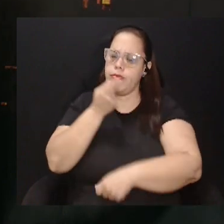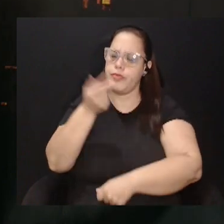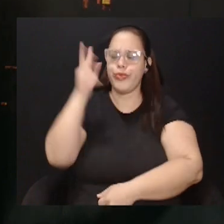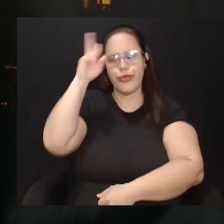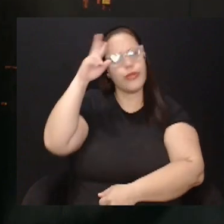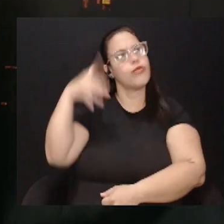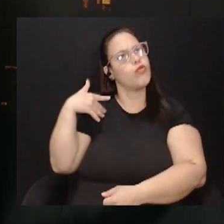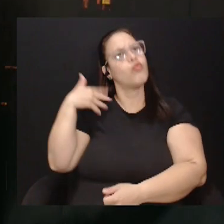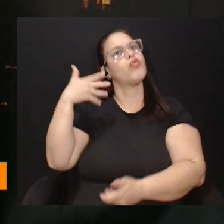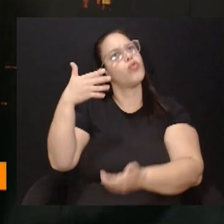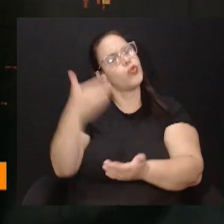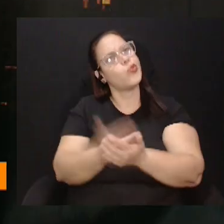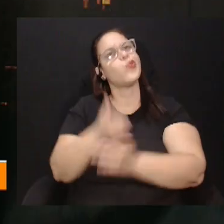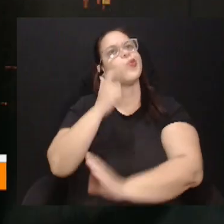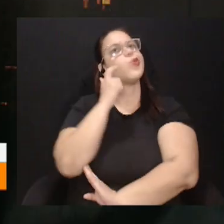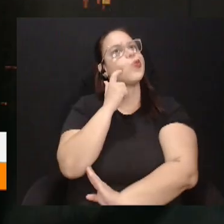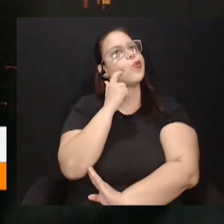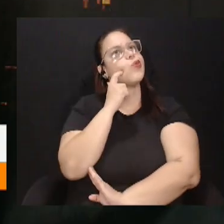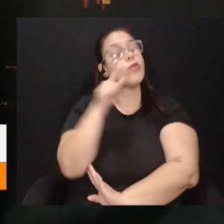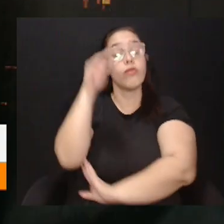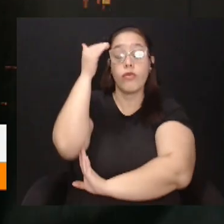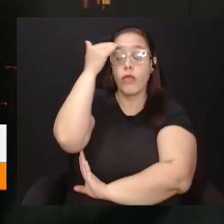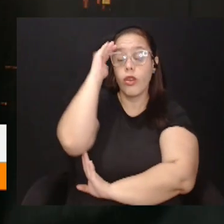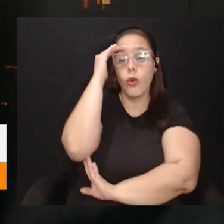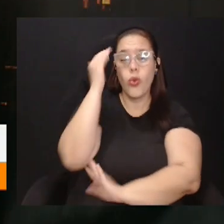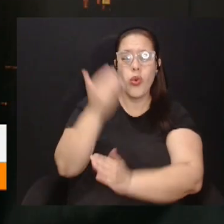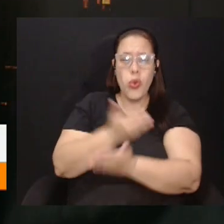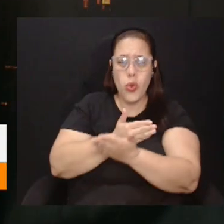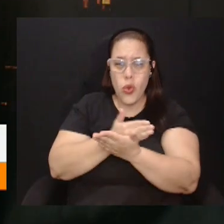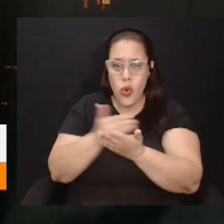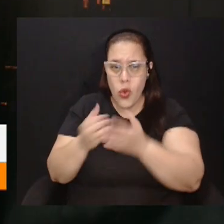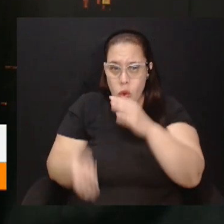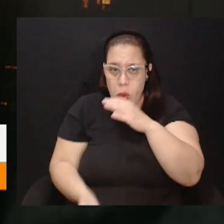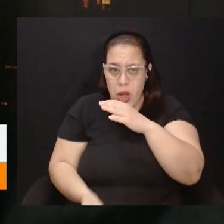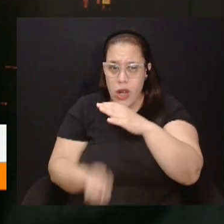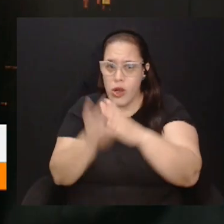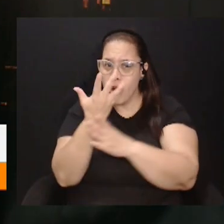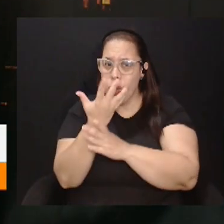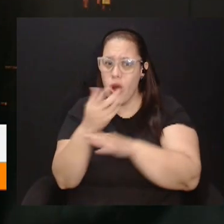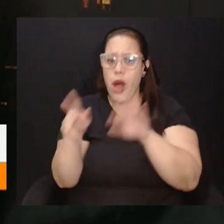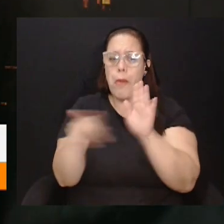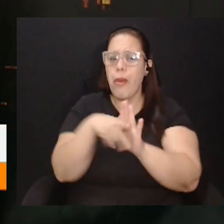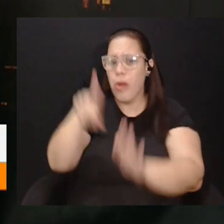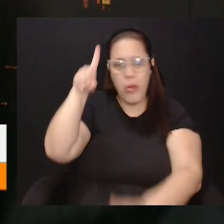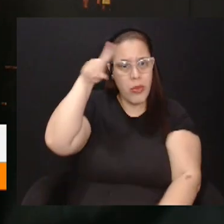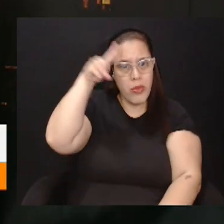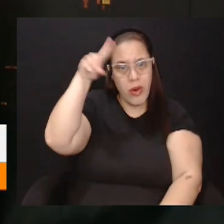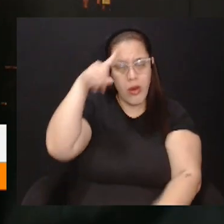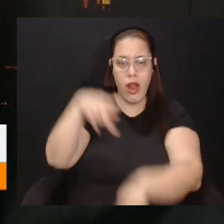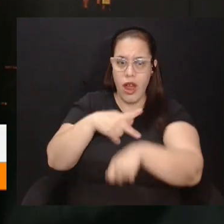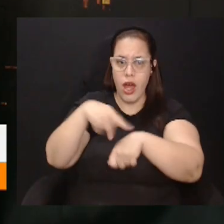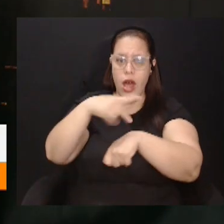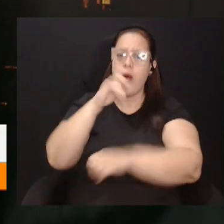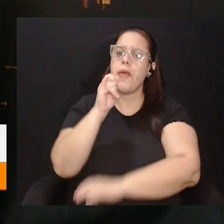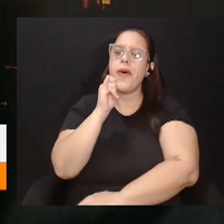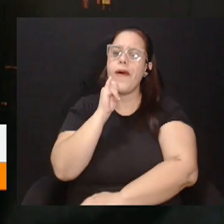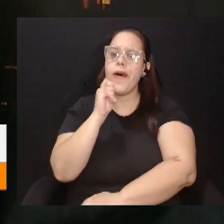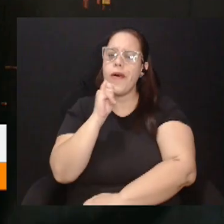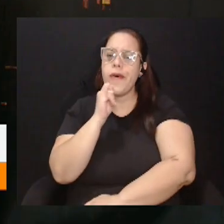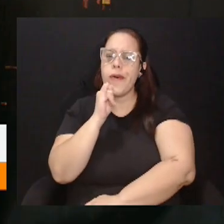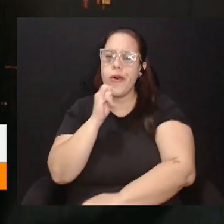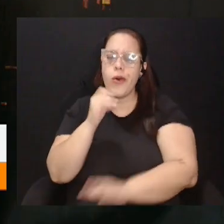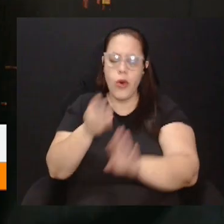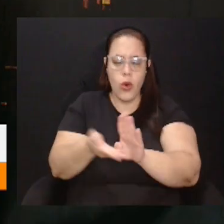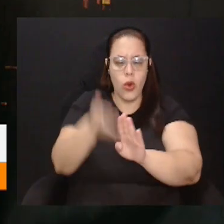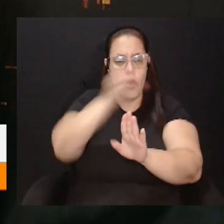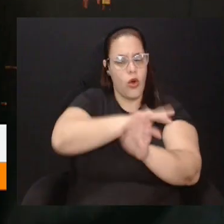hoje, é importante entender de onde tudo isso vem, né? A própria data da Páscoa, por exemplo, segue um calendário definido